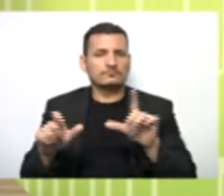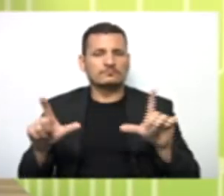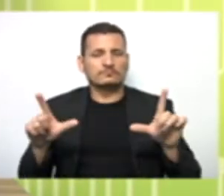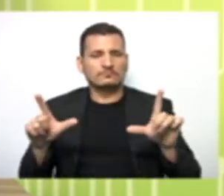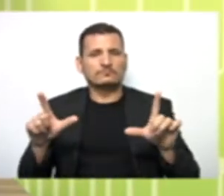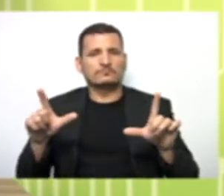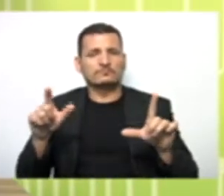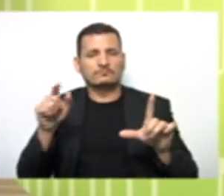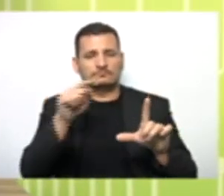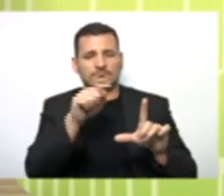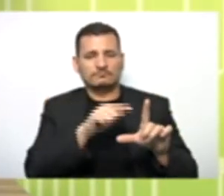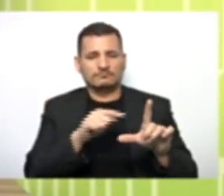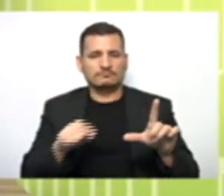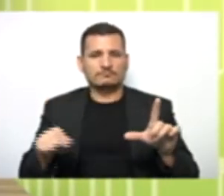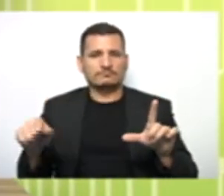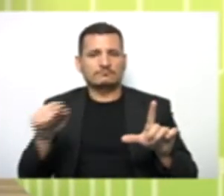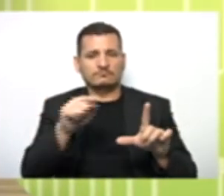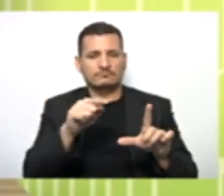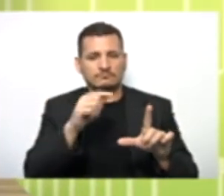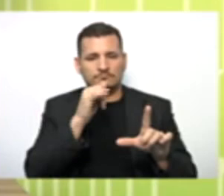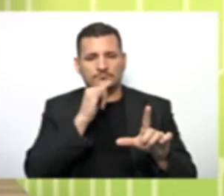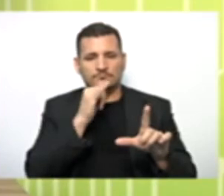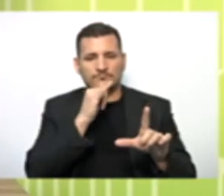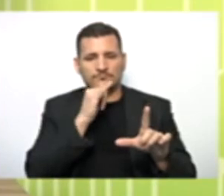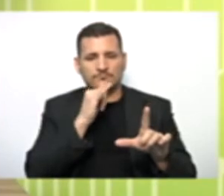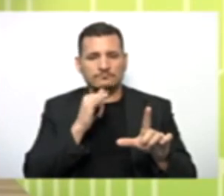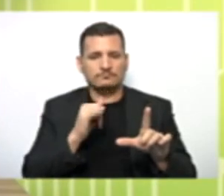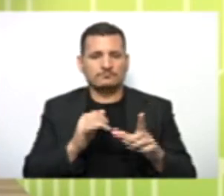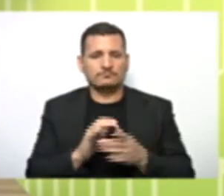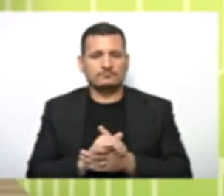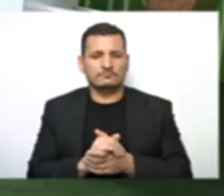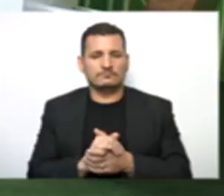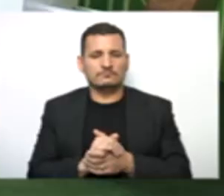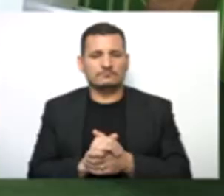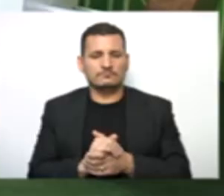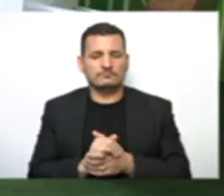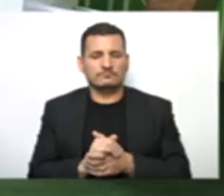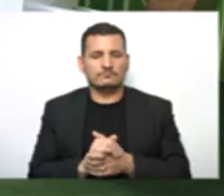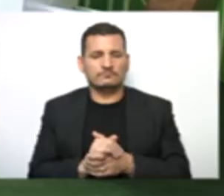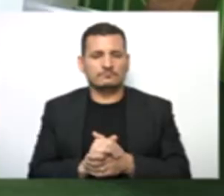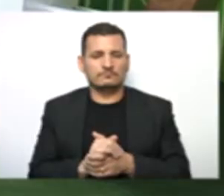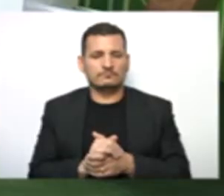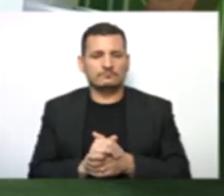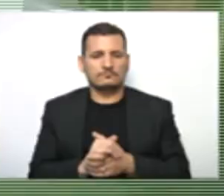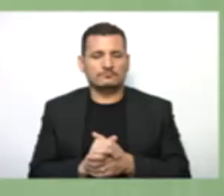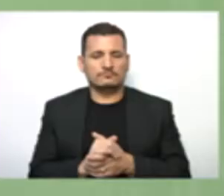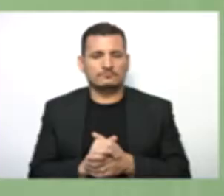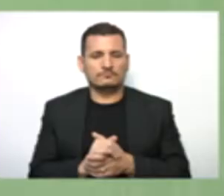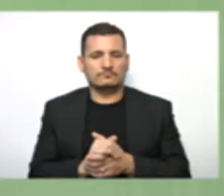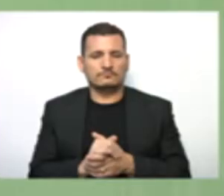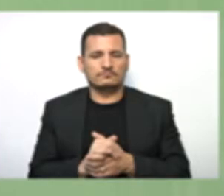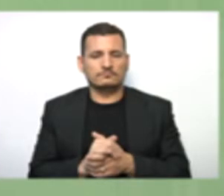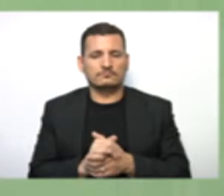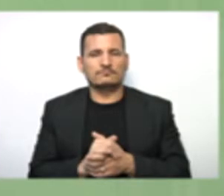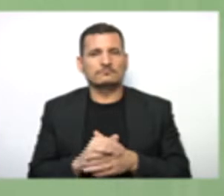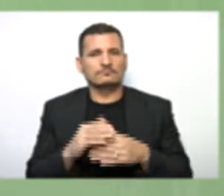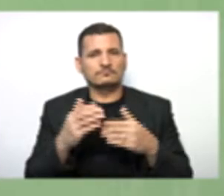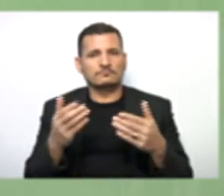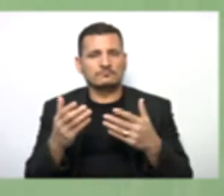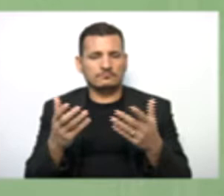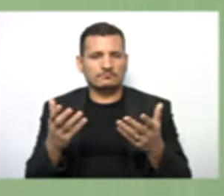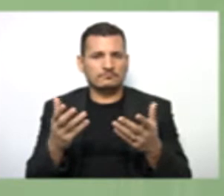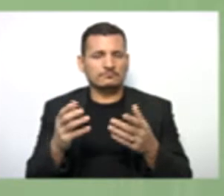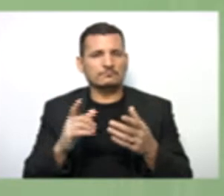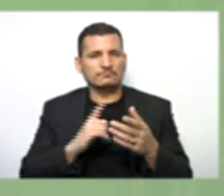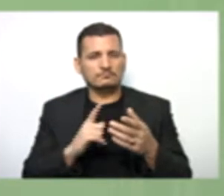por exemplo, do computador, ok? Né, professor? Certo, correto. E assim, gente, a gente